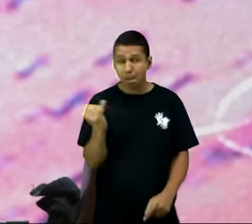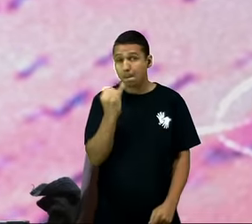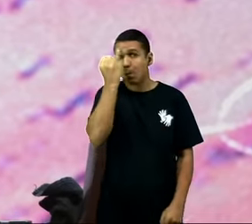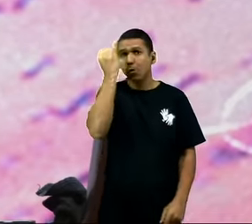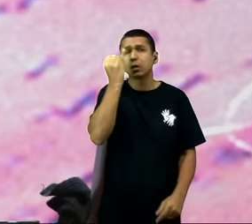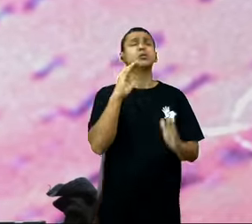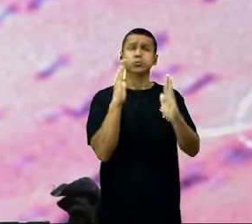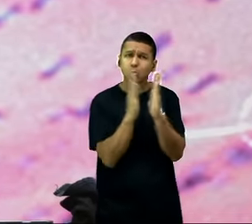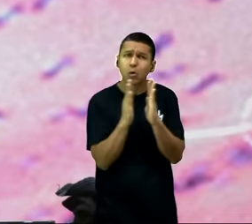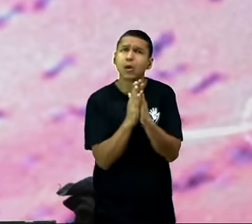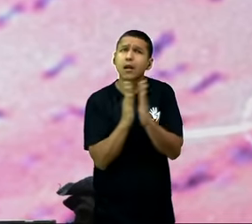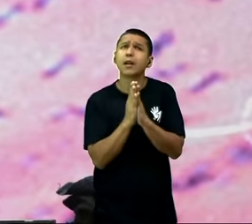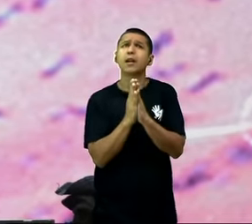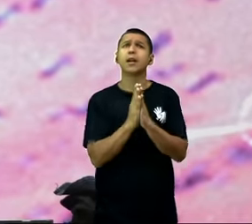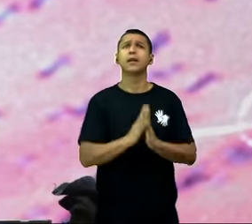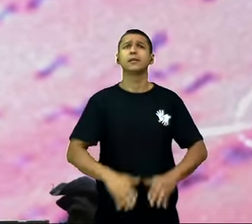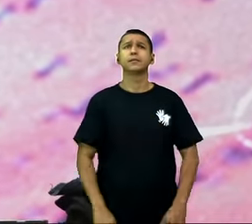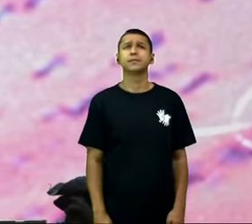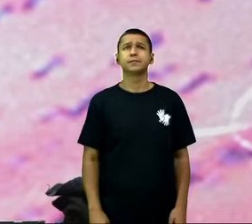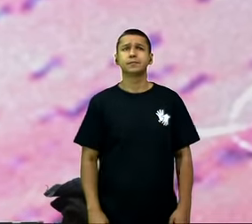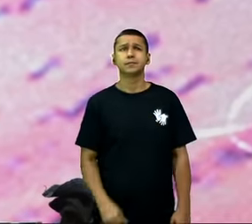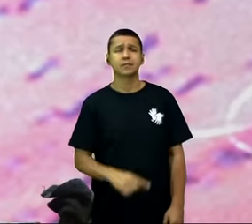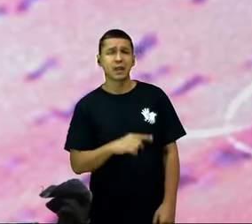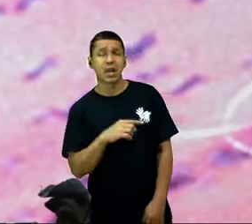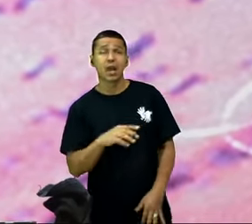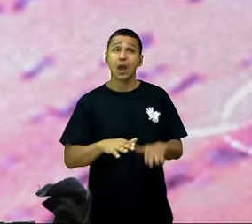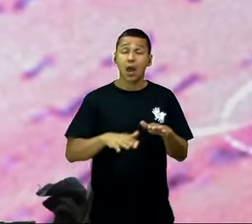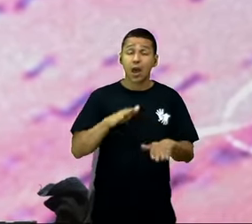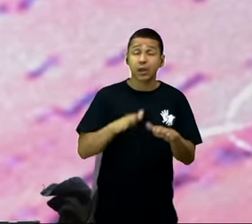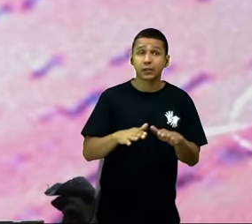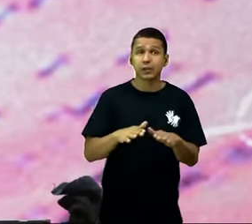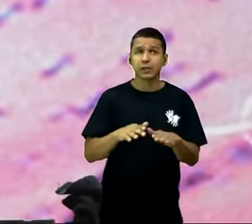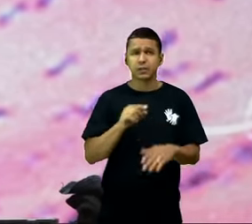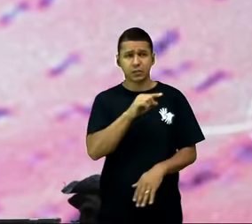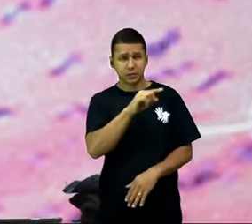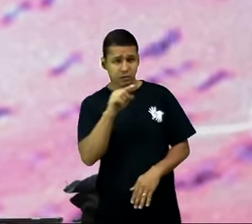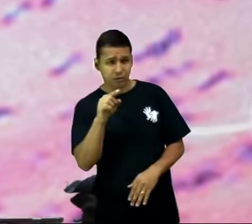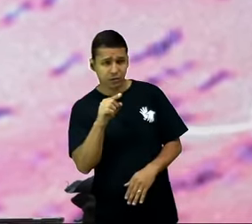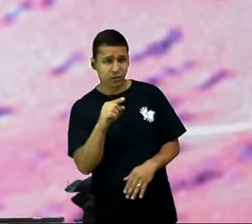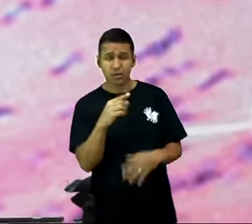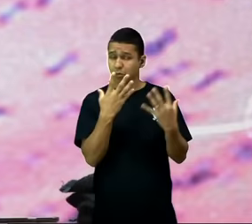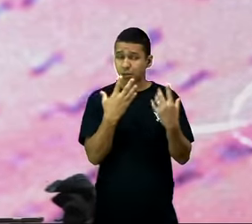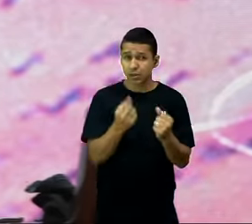Quem sabe tem muita gente que não está recebendo resposta de oração porque Deus é misericordioso.